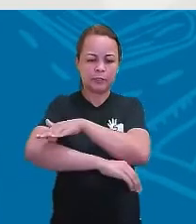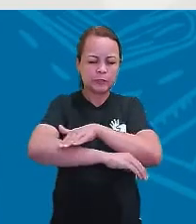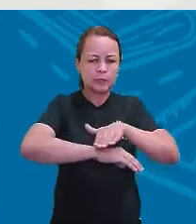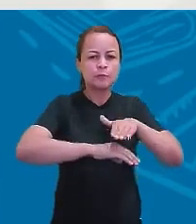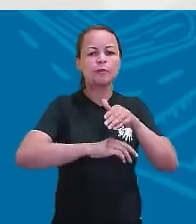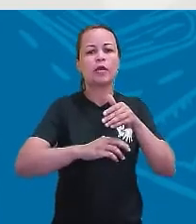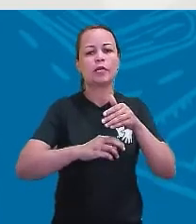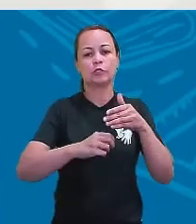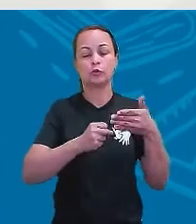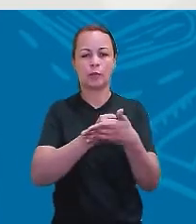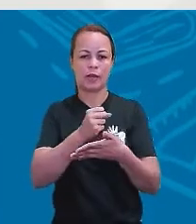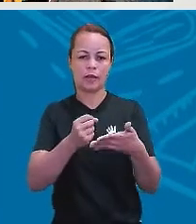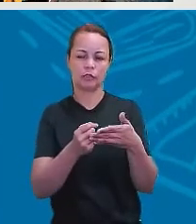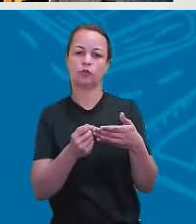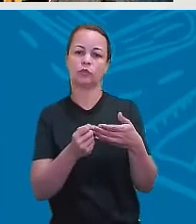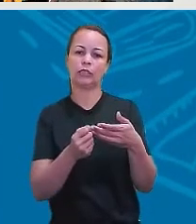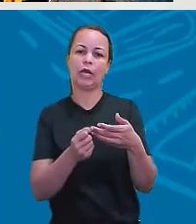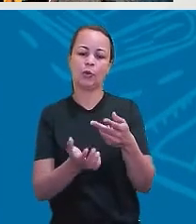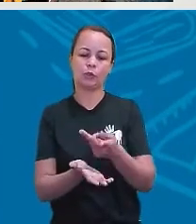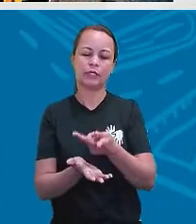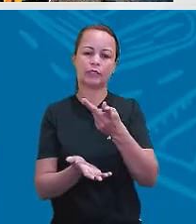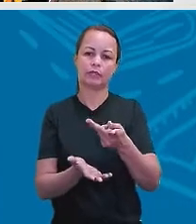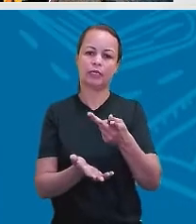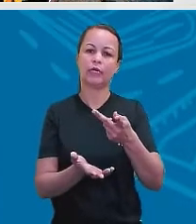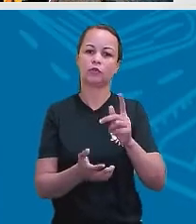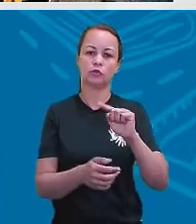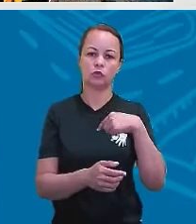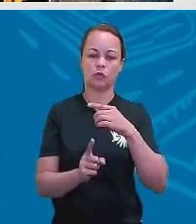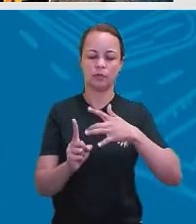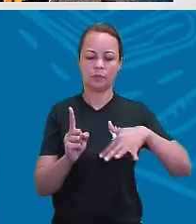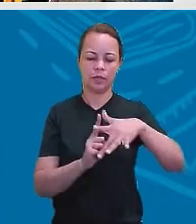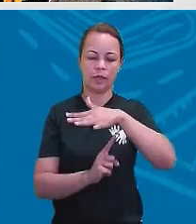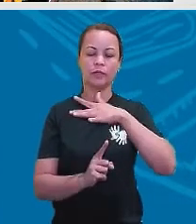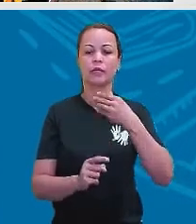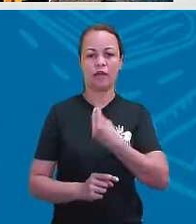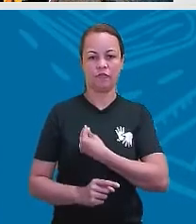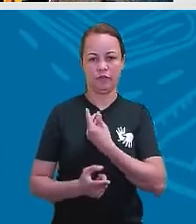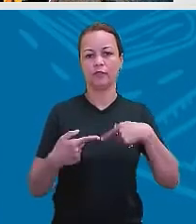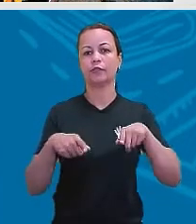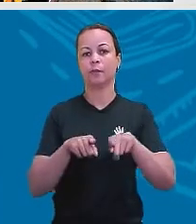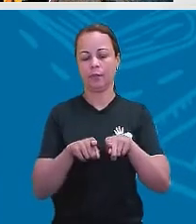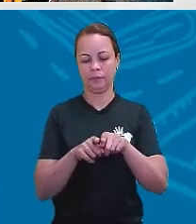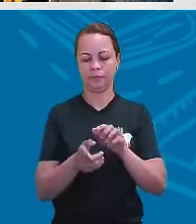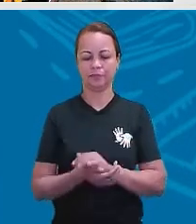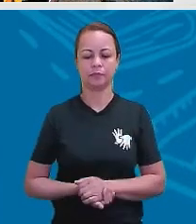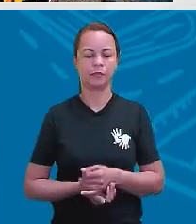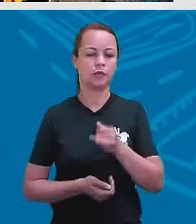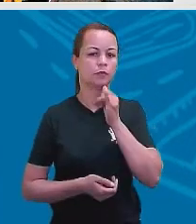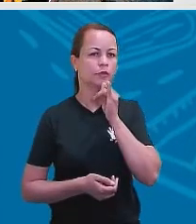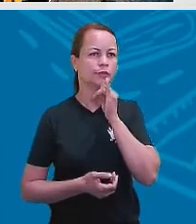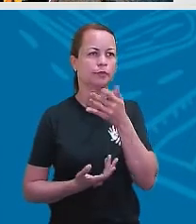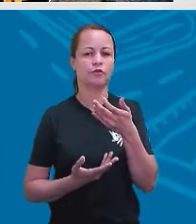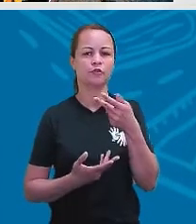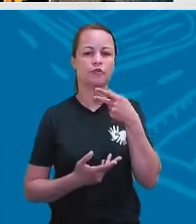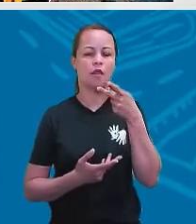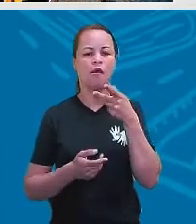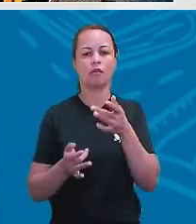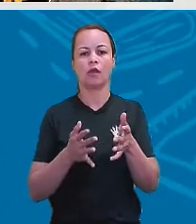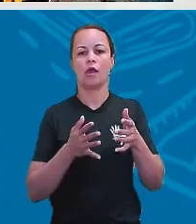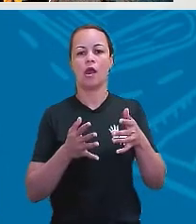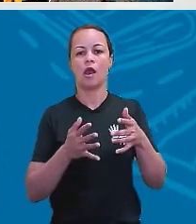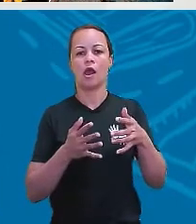ocorra, que vão estar afetando o nosso meio ambiente e a nossa vida como um todo, né? Quando a gente fala, por exemplo, em coleta de lixo, né, a gente